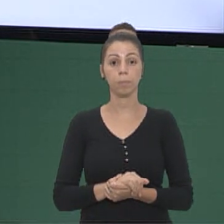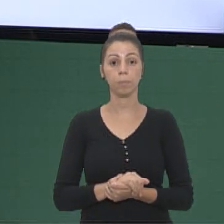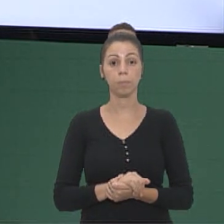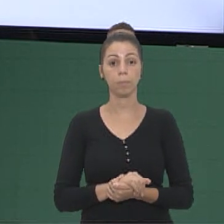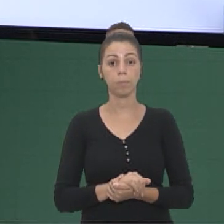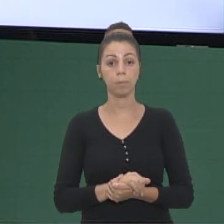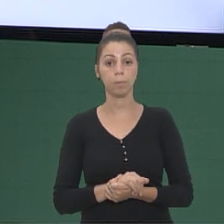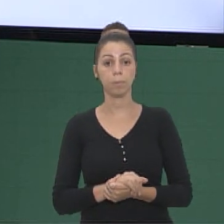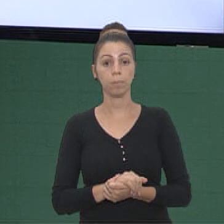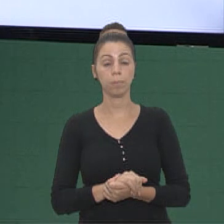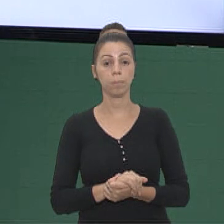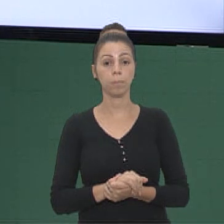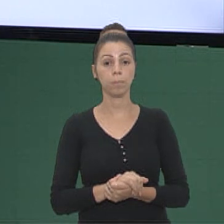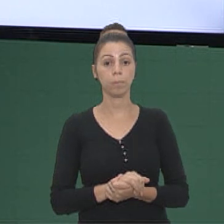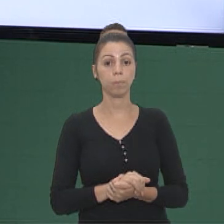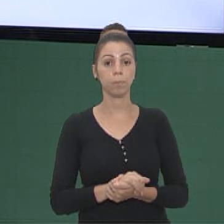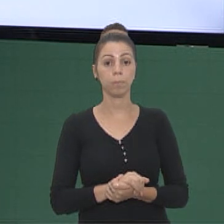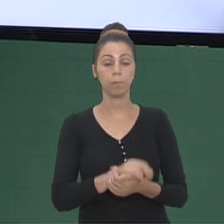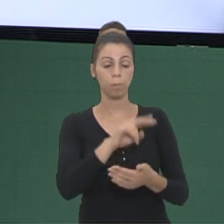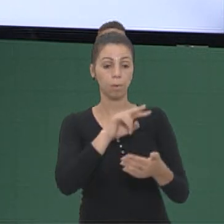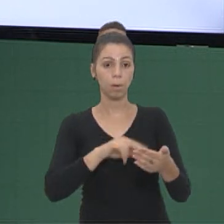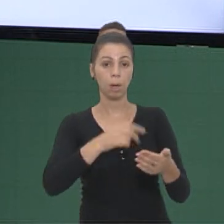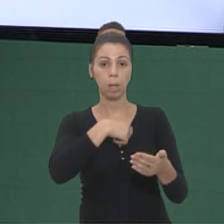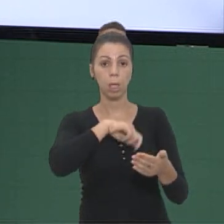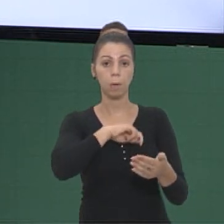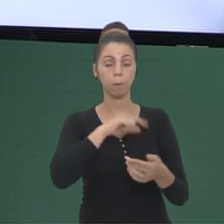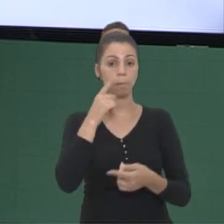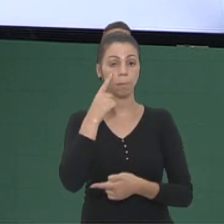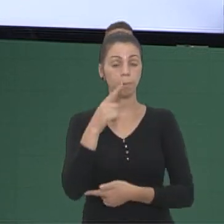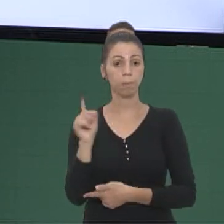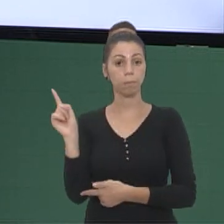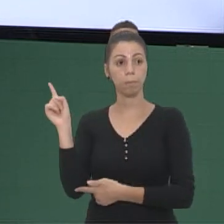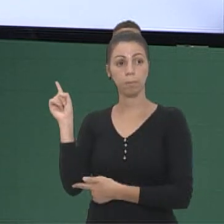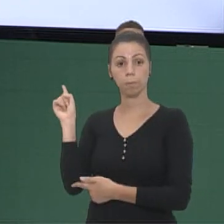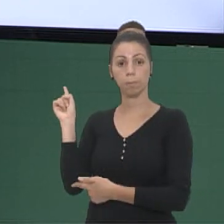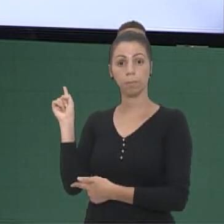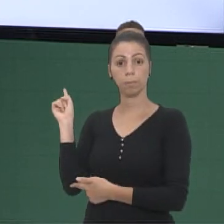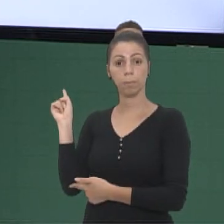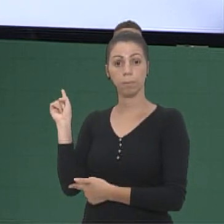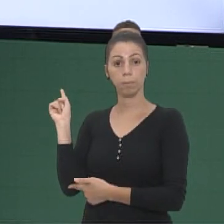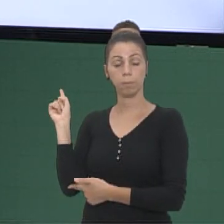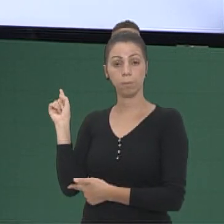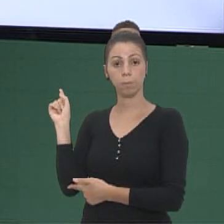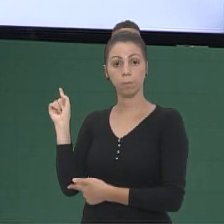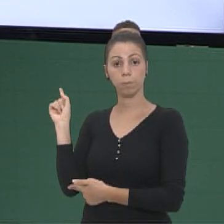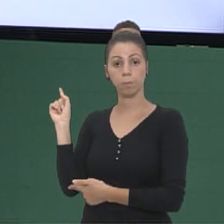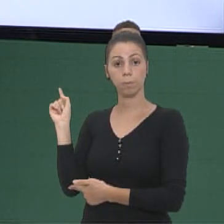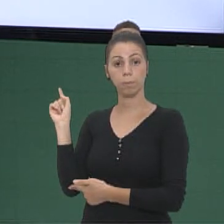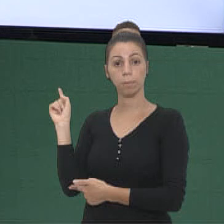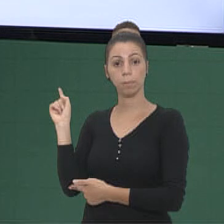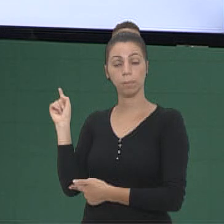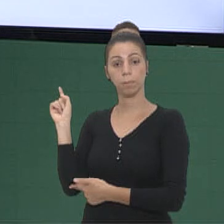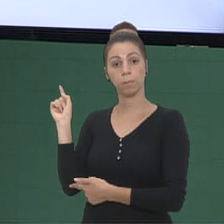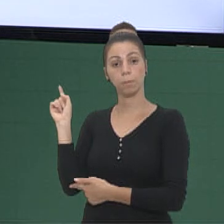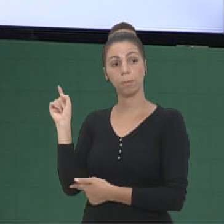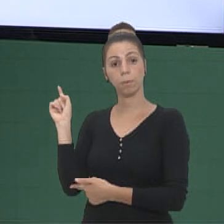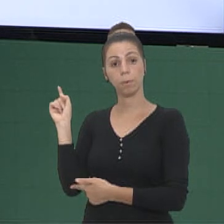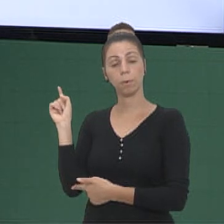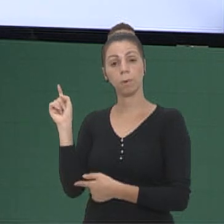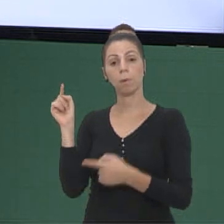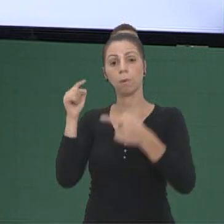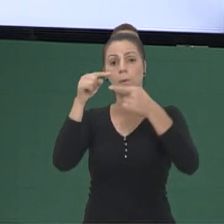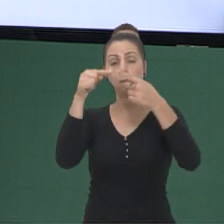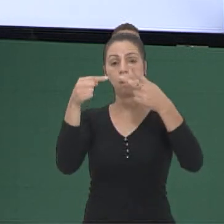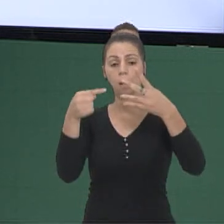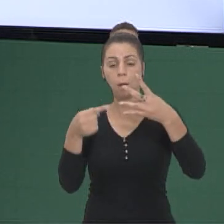pessoa, ele, termina em a, acentuado, nosotros, hemos, vosotros, eis, eles e elhas, an.